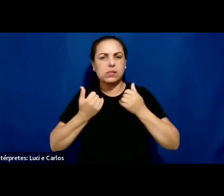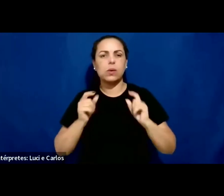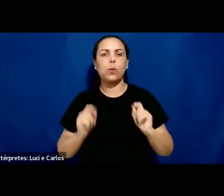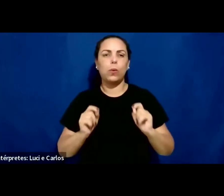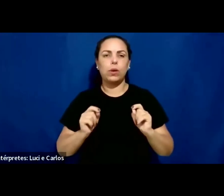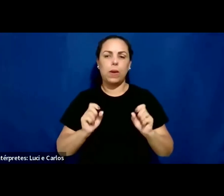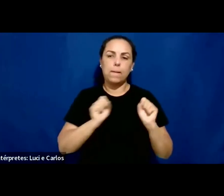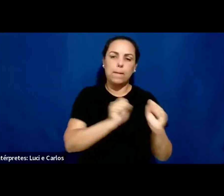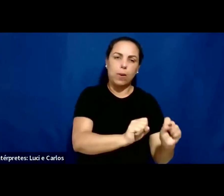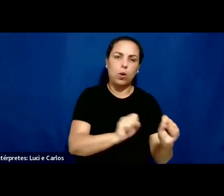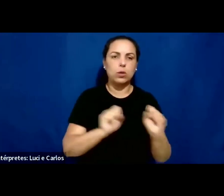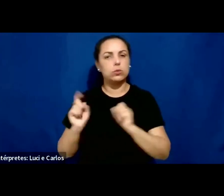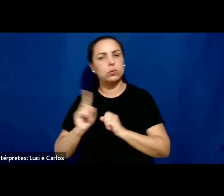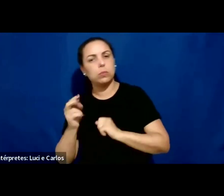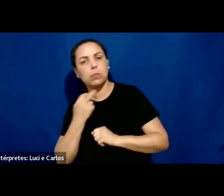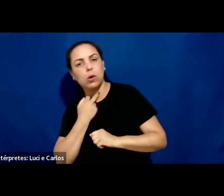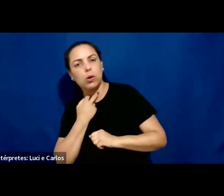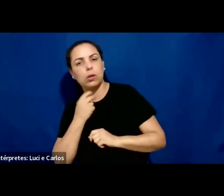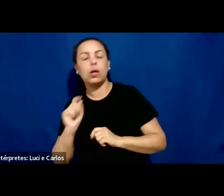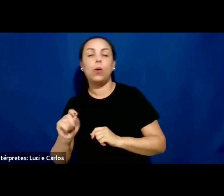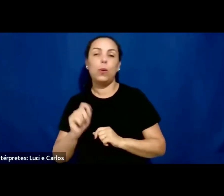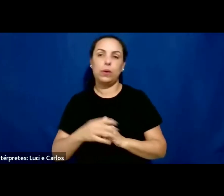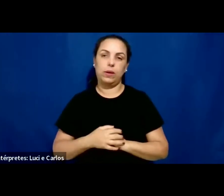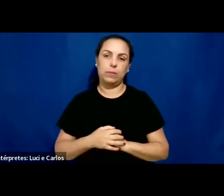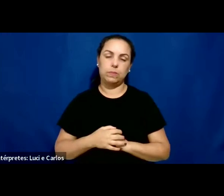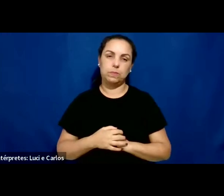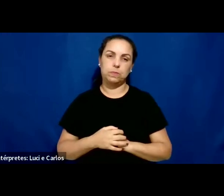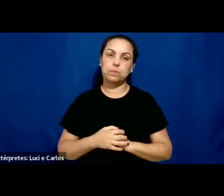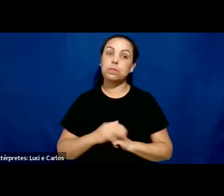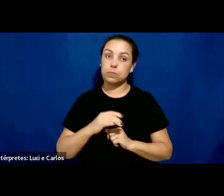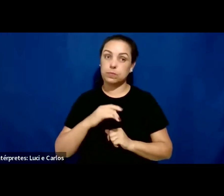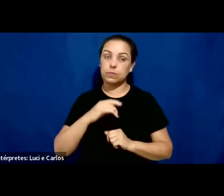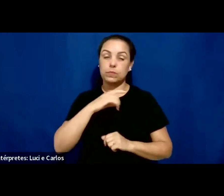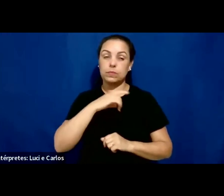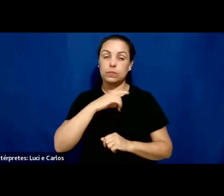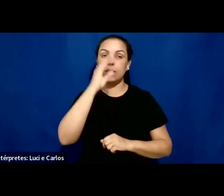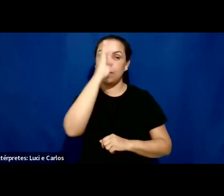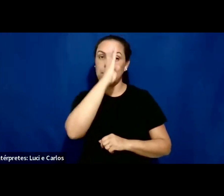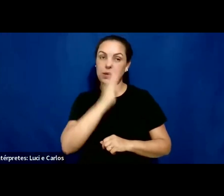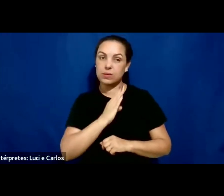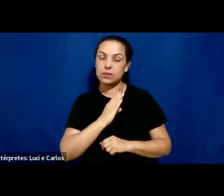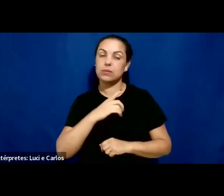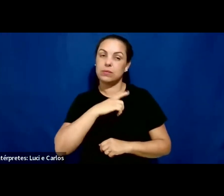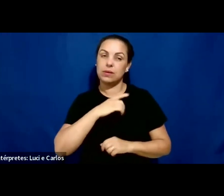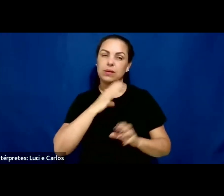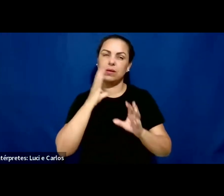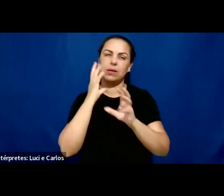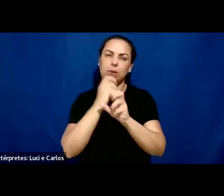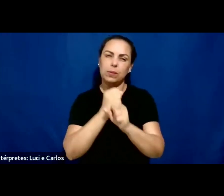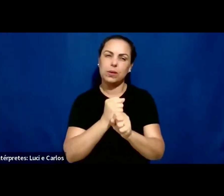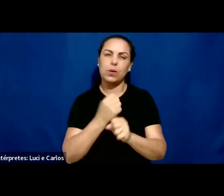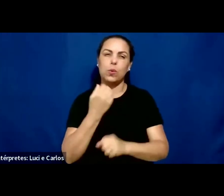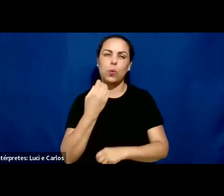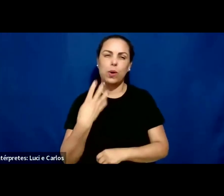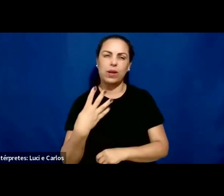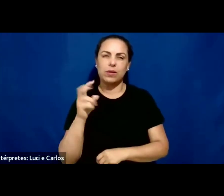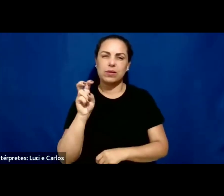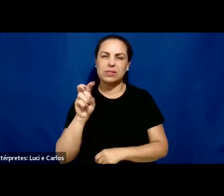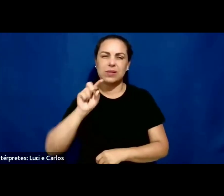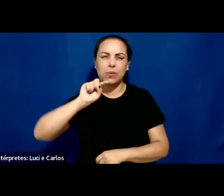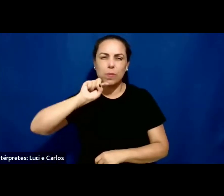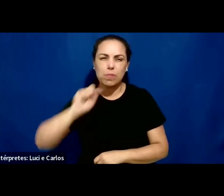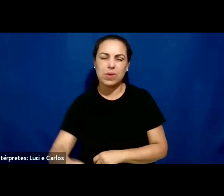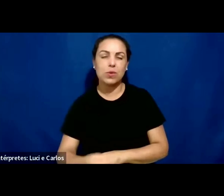Agora, um dado muito interessante. No Brasil, todos os anos, são 45 mil novos casos. Todos